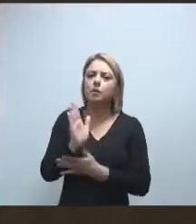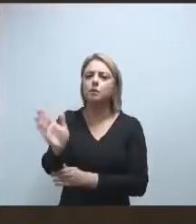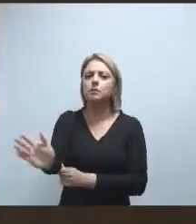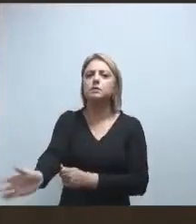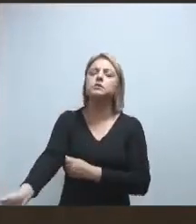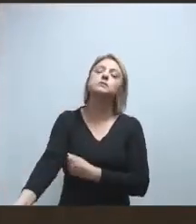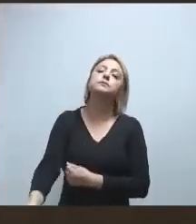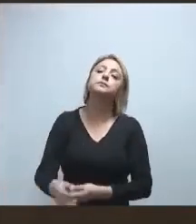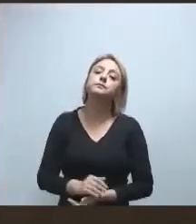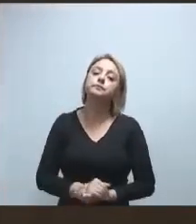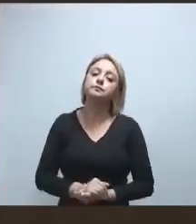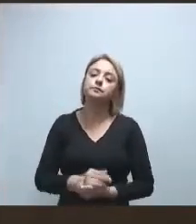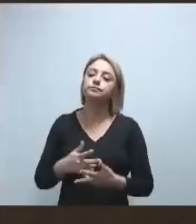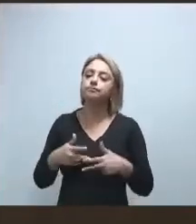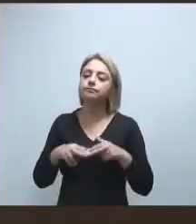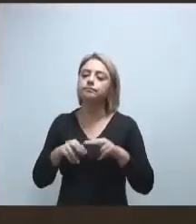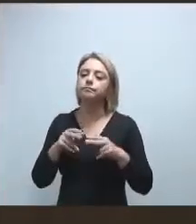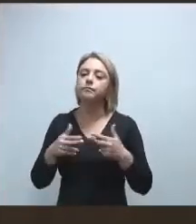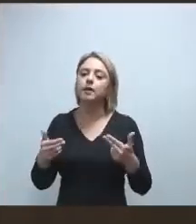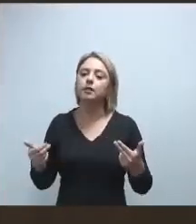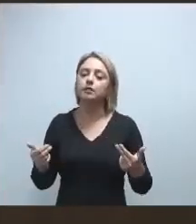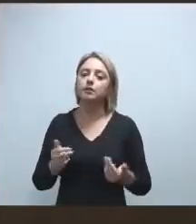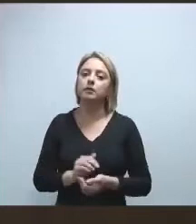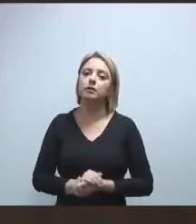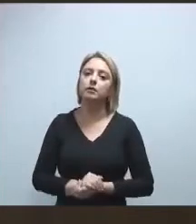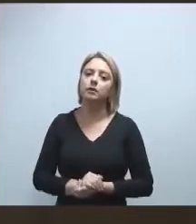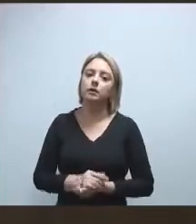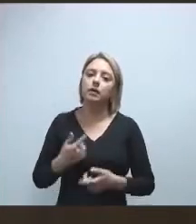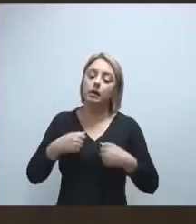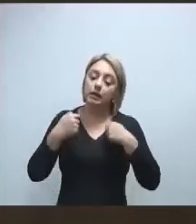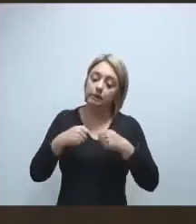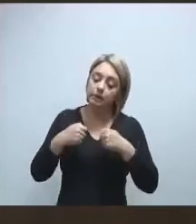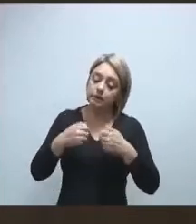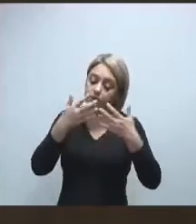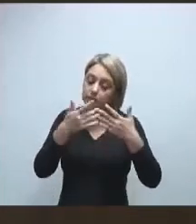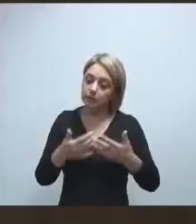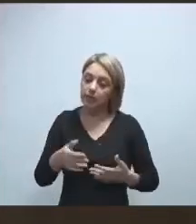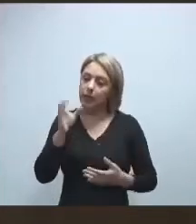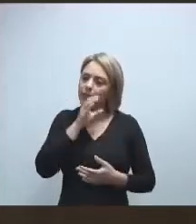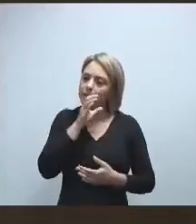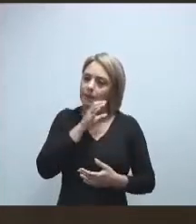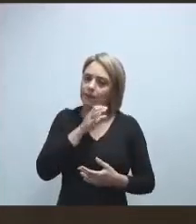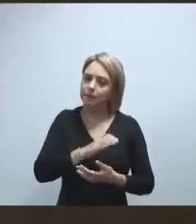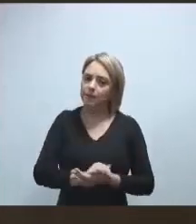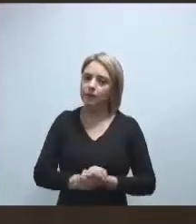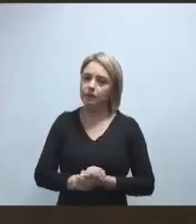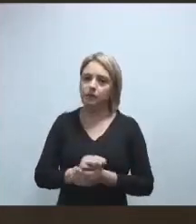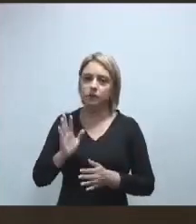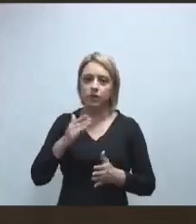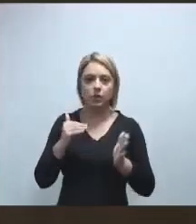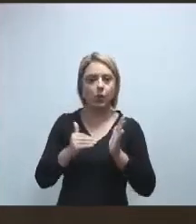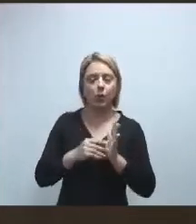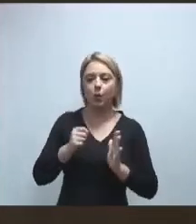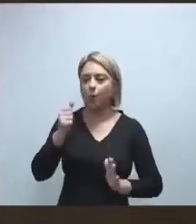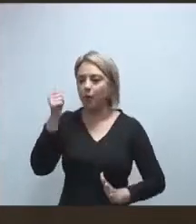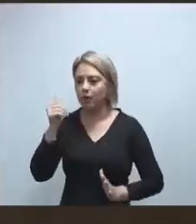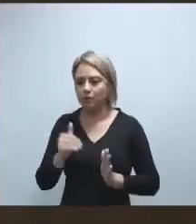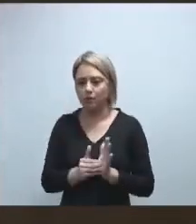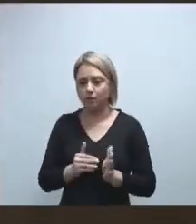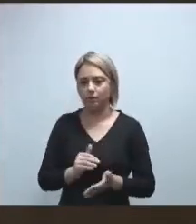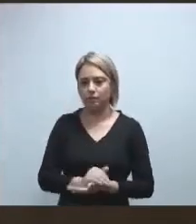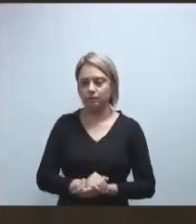uma umas coisas que que precisam ser ditas muito rapidamente até o caminhando para o final